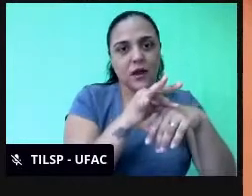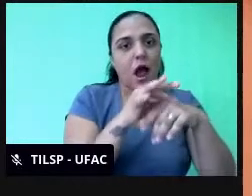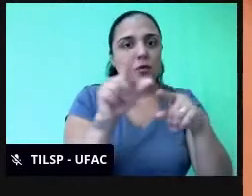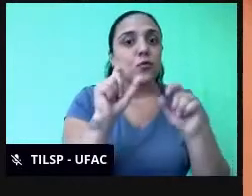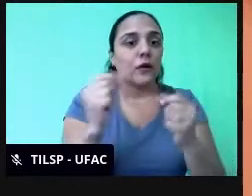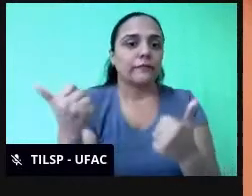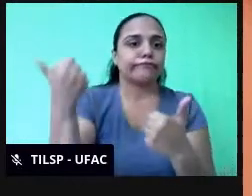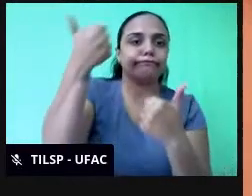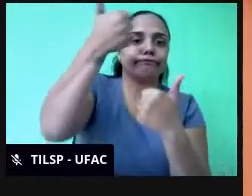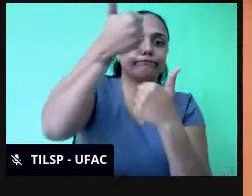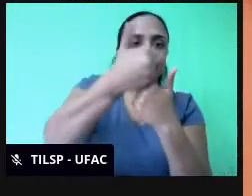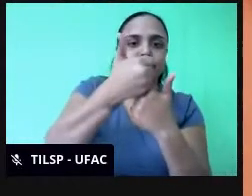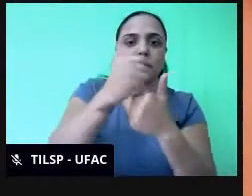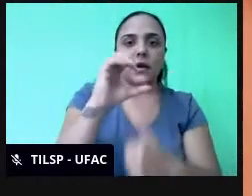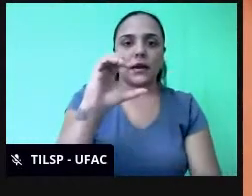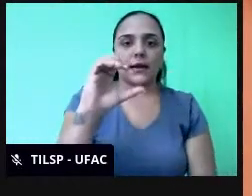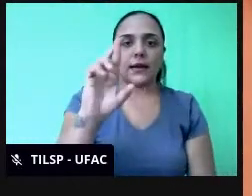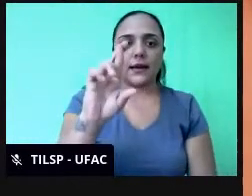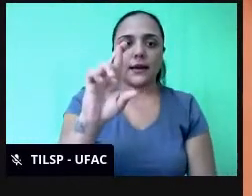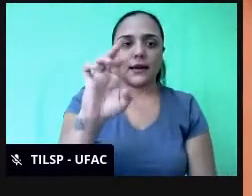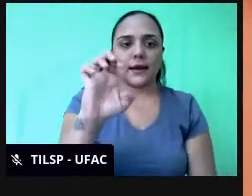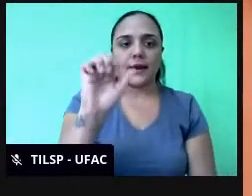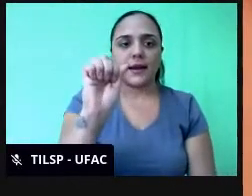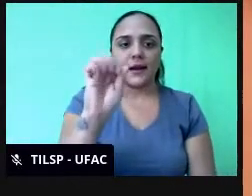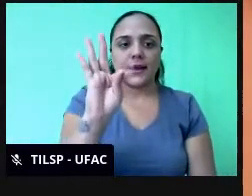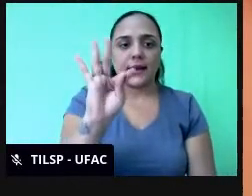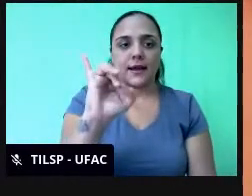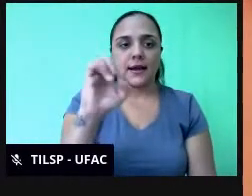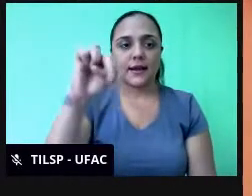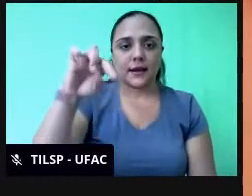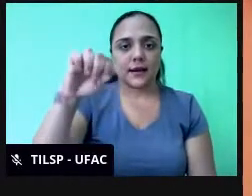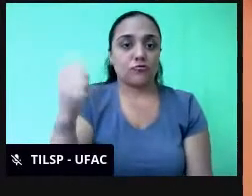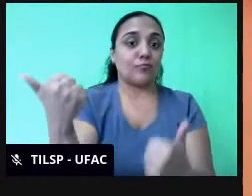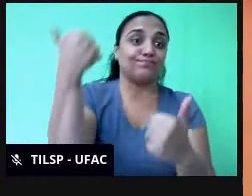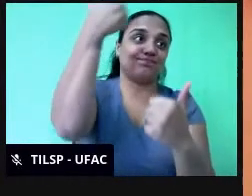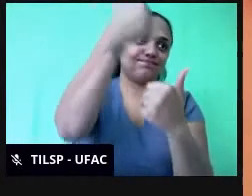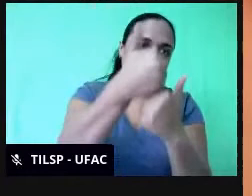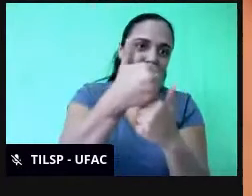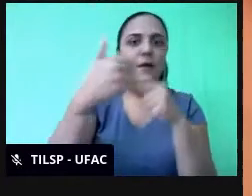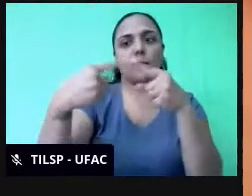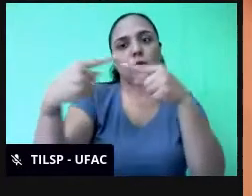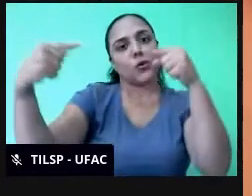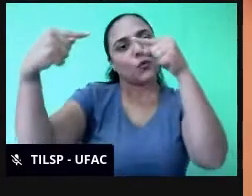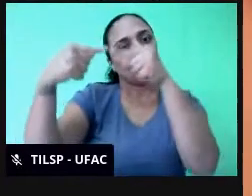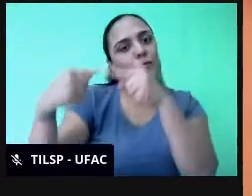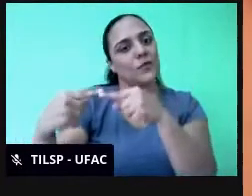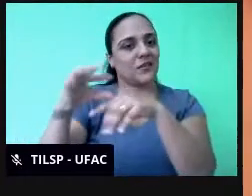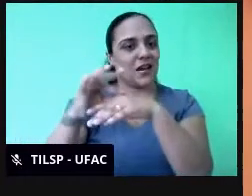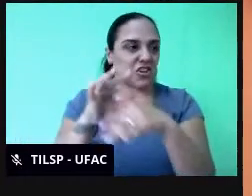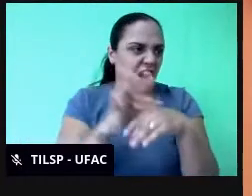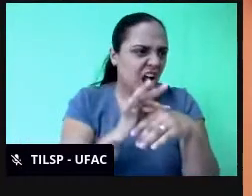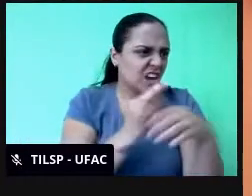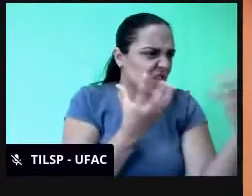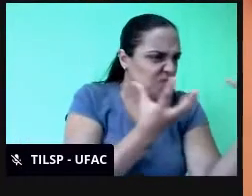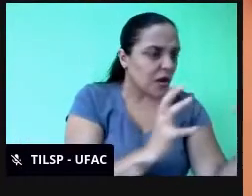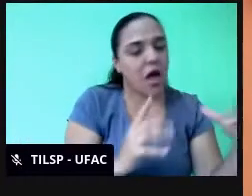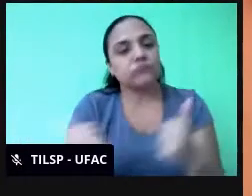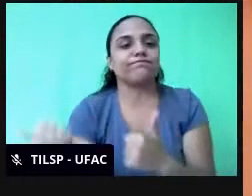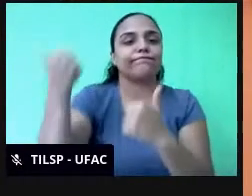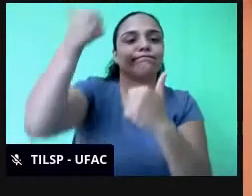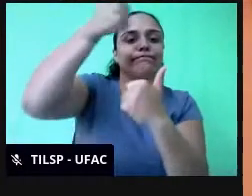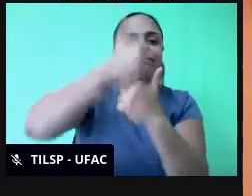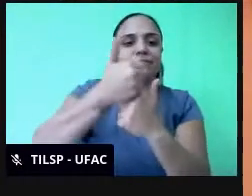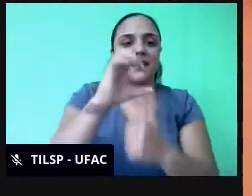uma melhora de desempenho de exercícios de alta intensidade e curta duração. Por quê? Porque se a gente